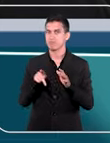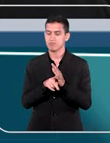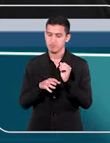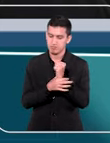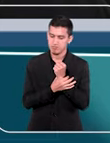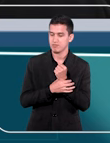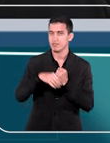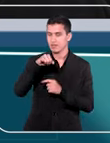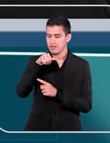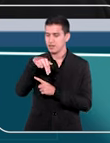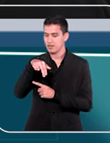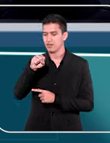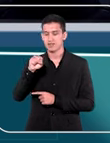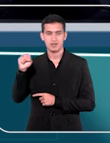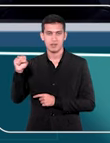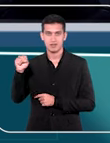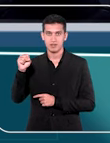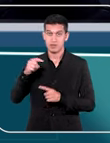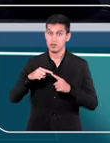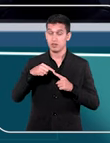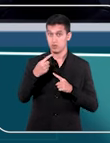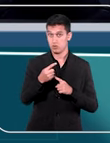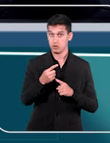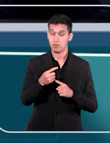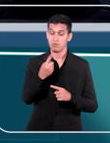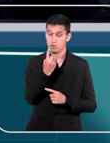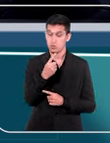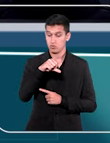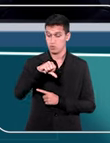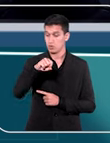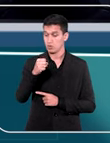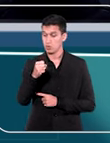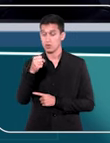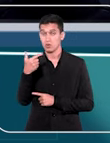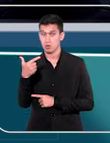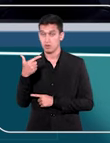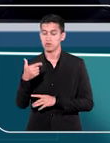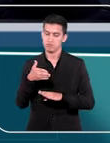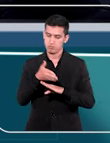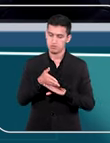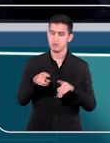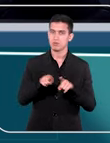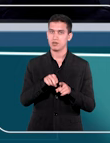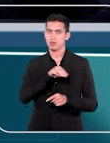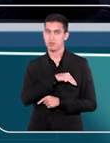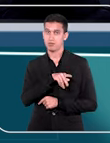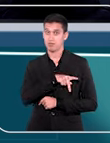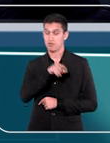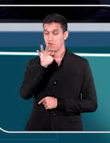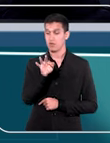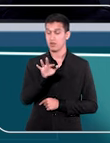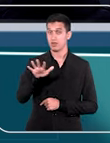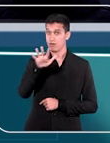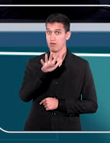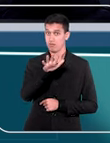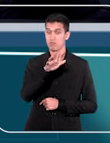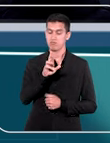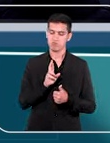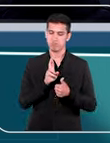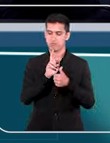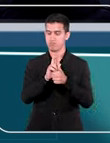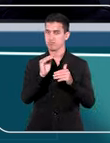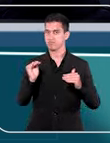Social, INSS. Na sequência, em 1982, ingressou no Ministério Público Federal